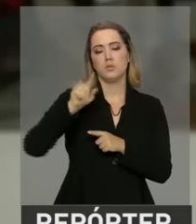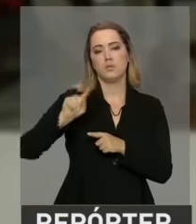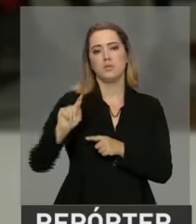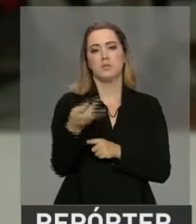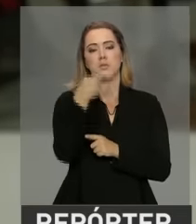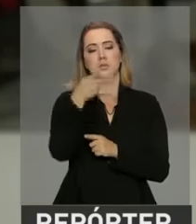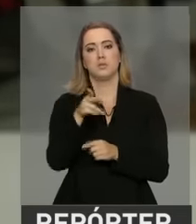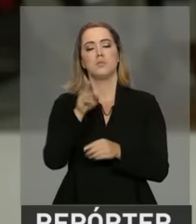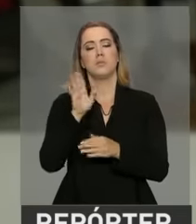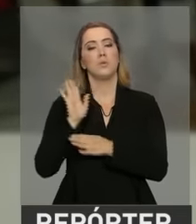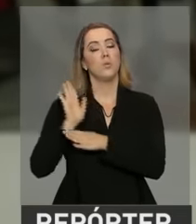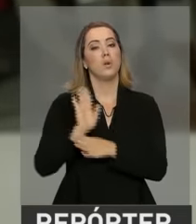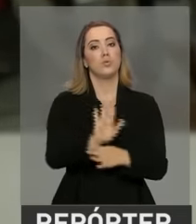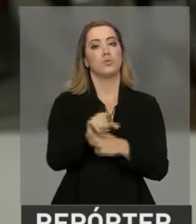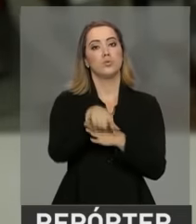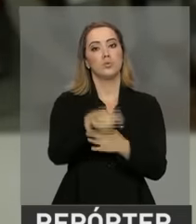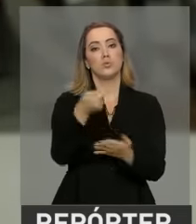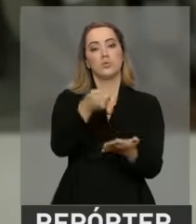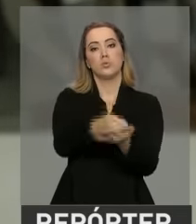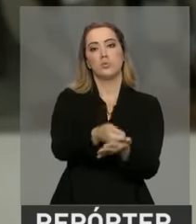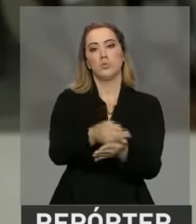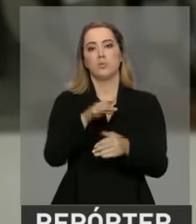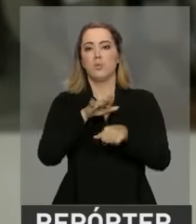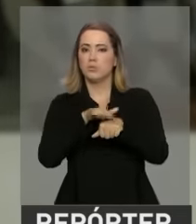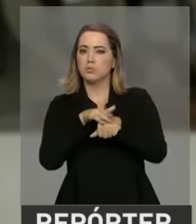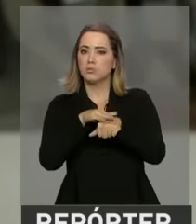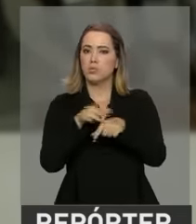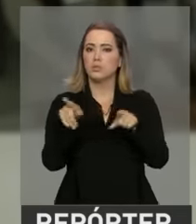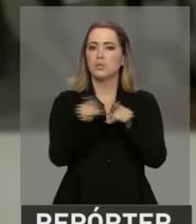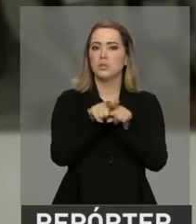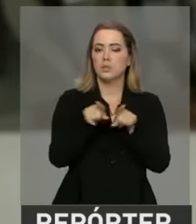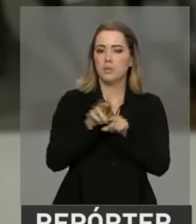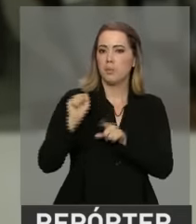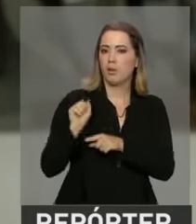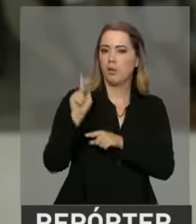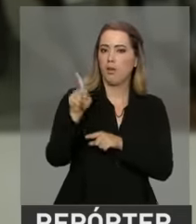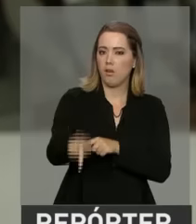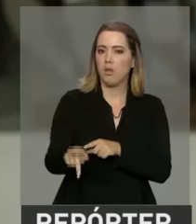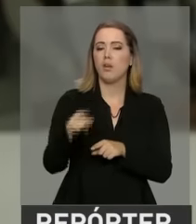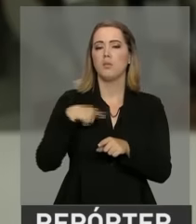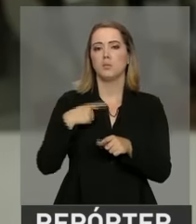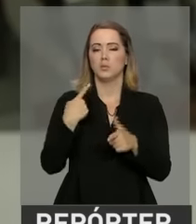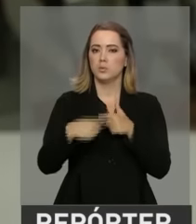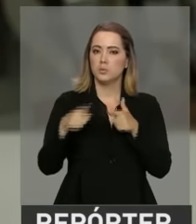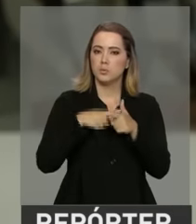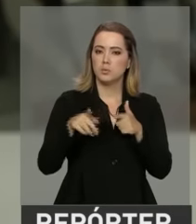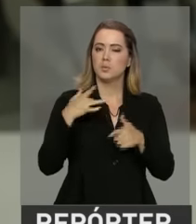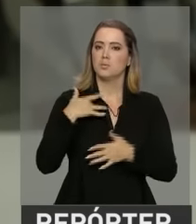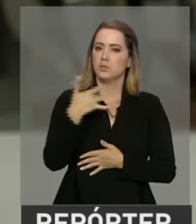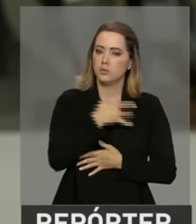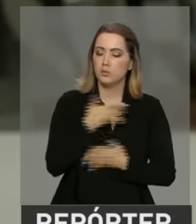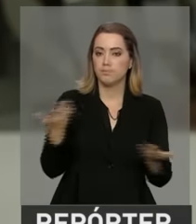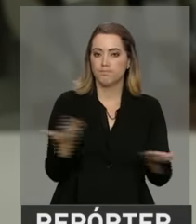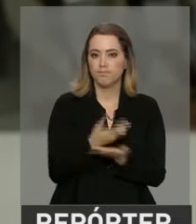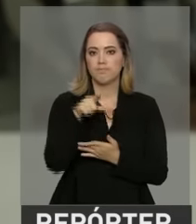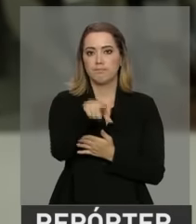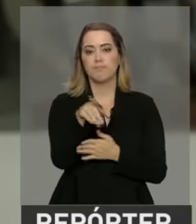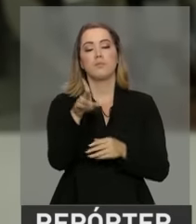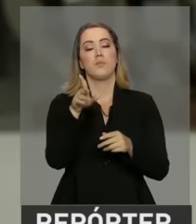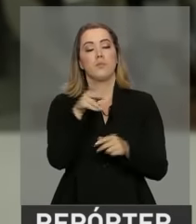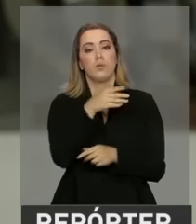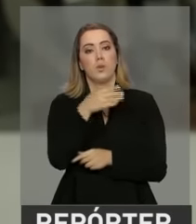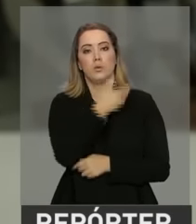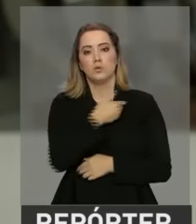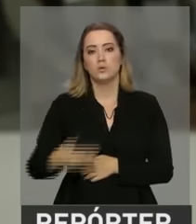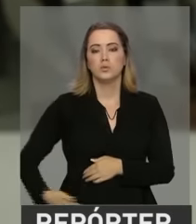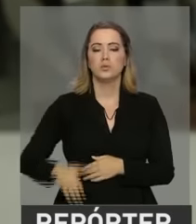doença e também aposentadorias por invalidez com isso o o governo já conseguiu economizar até o mês de Julho